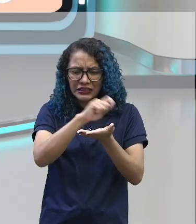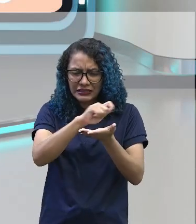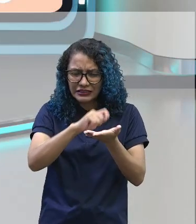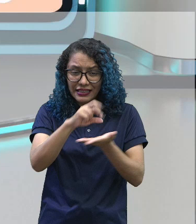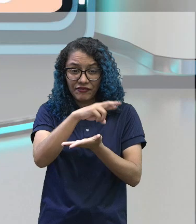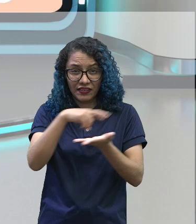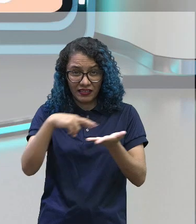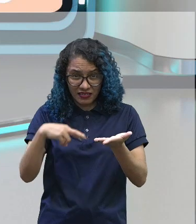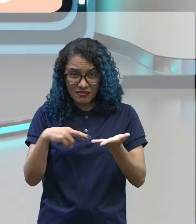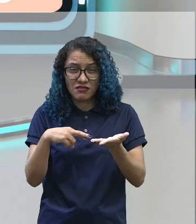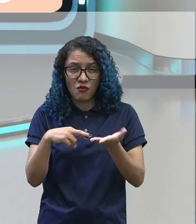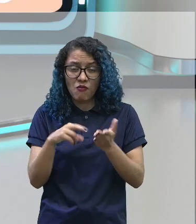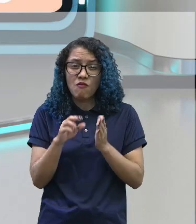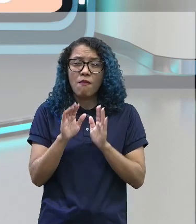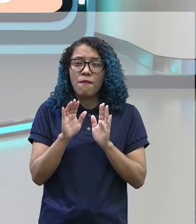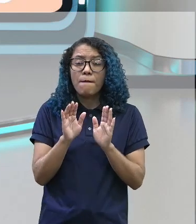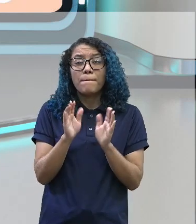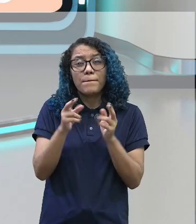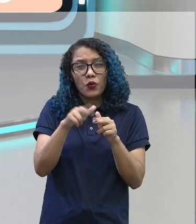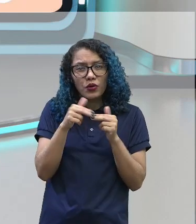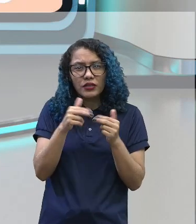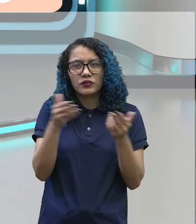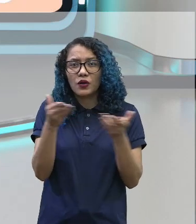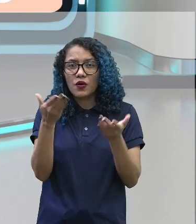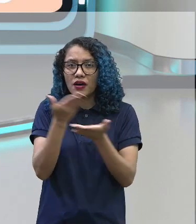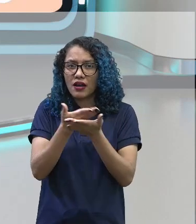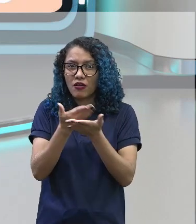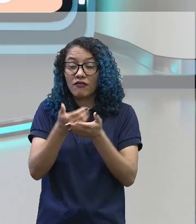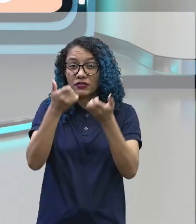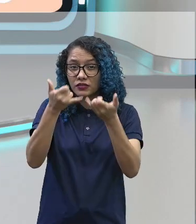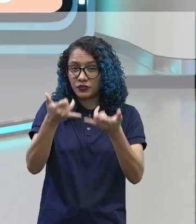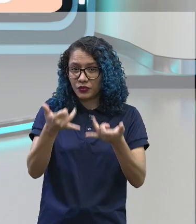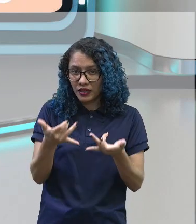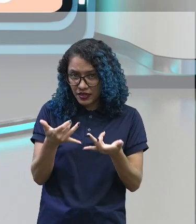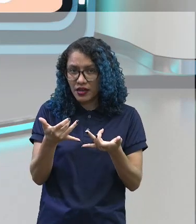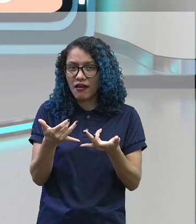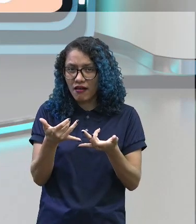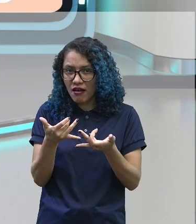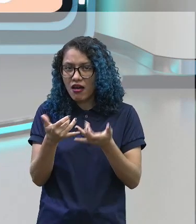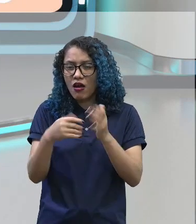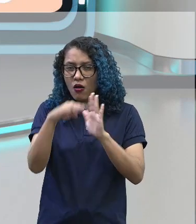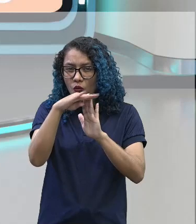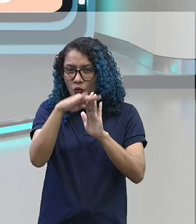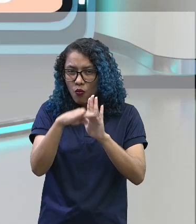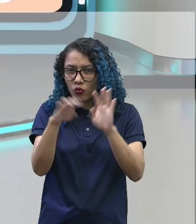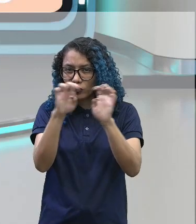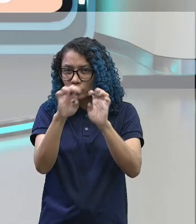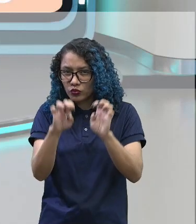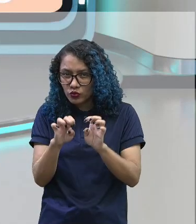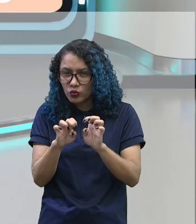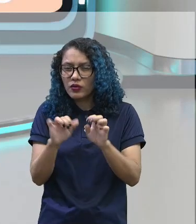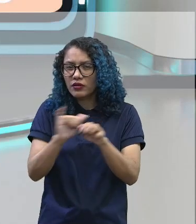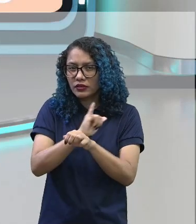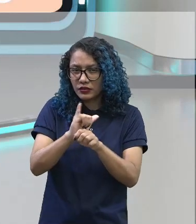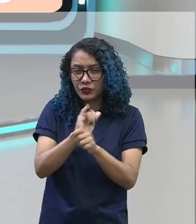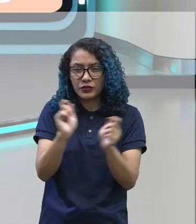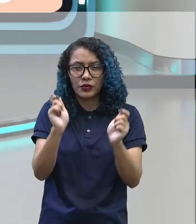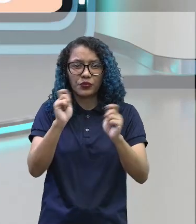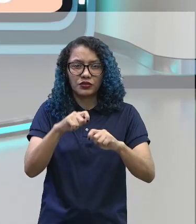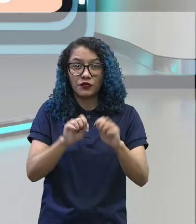redação, a nossa aula ela vai dar caminhos e estruturas como nós